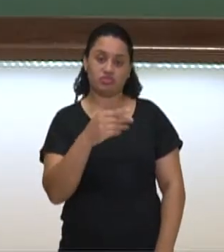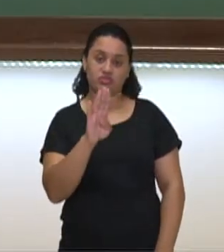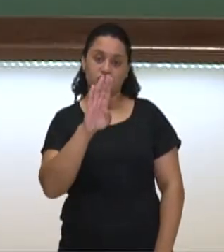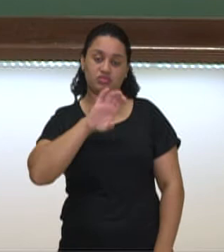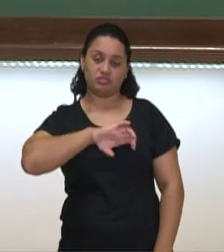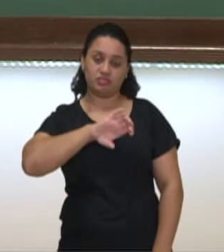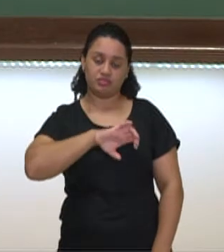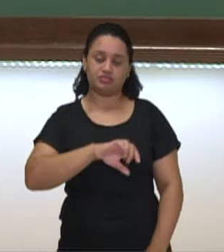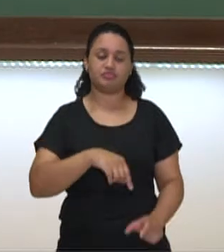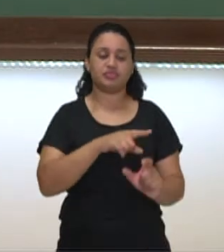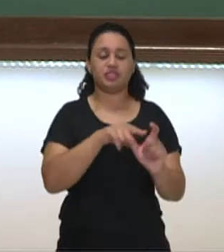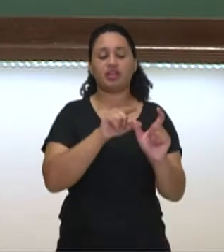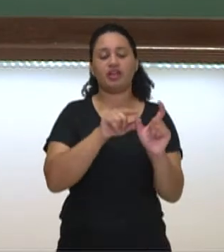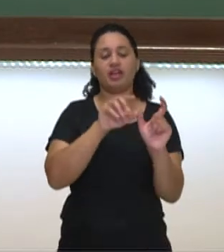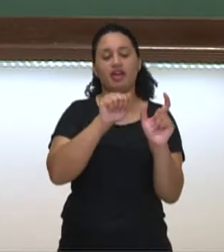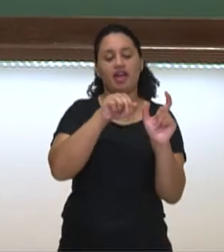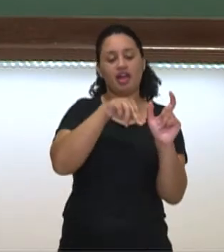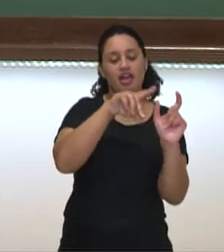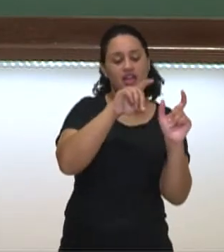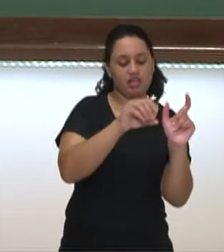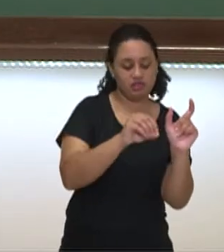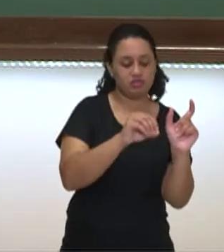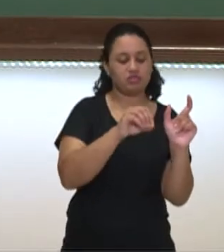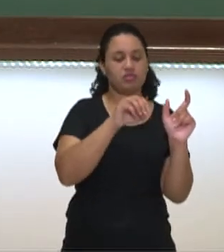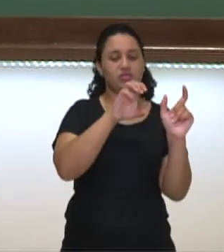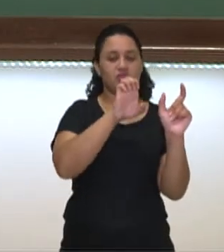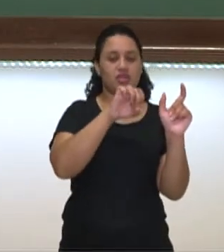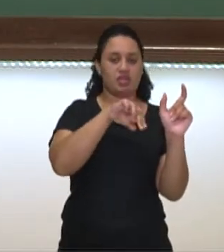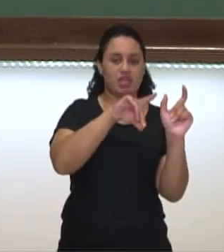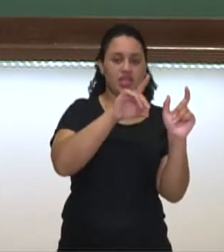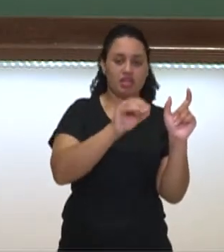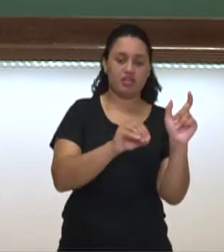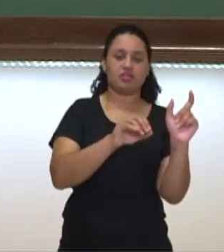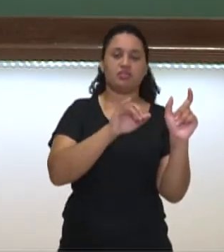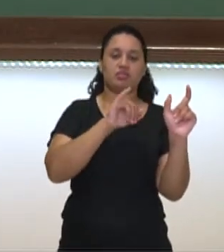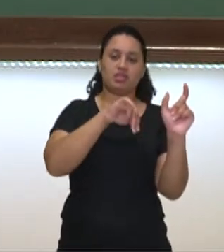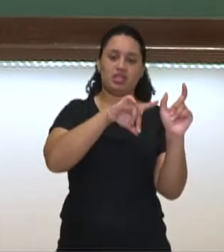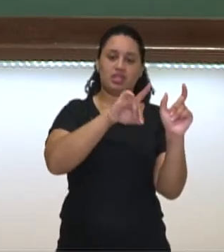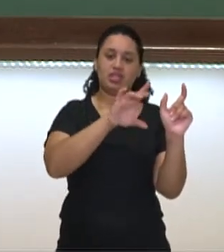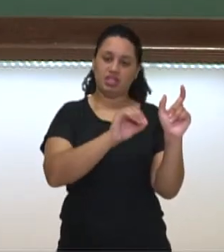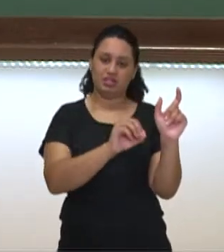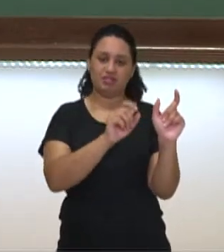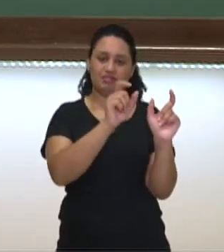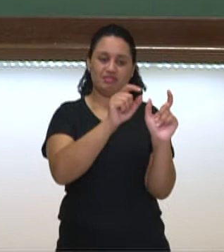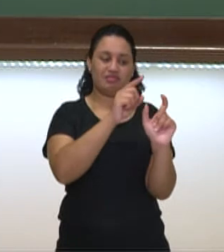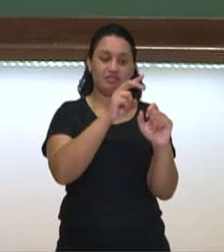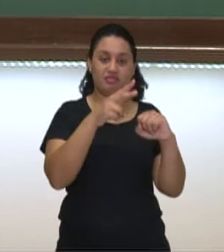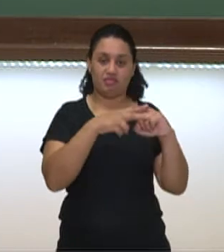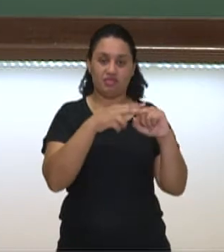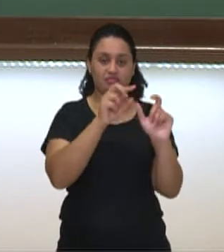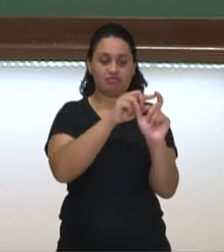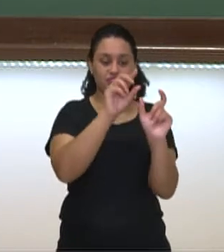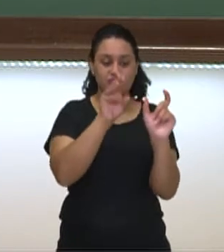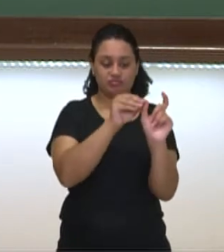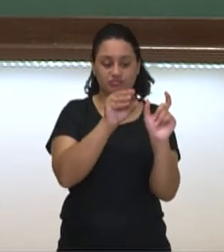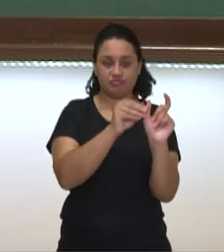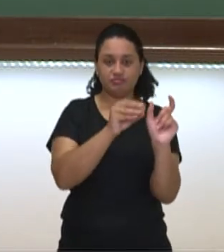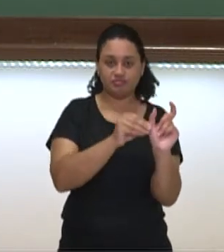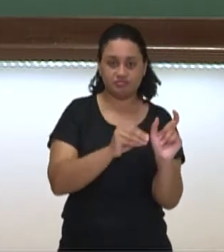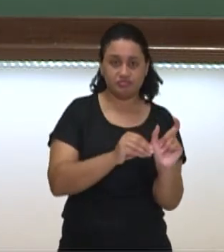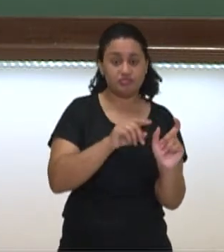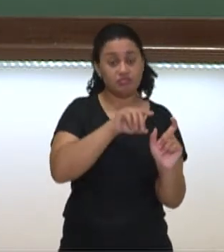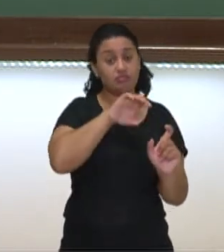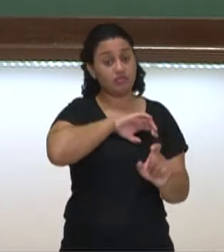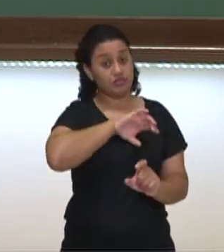verbos terminados em ando, endo, indo. Então, por exemplo, cantando, dançando, correndo, sorrindo, tá ok? Então, essa aqui é